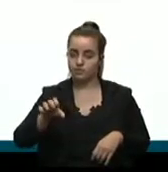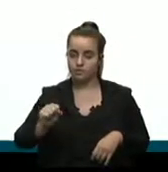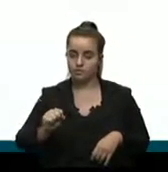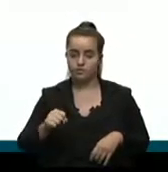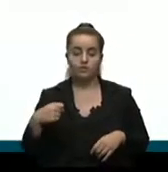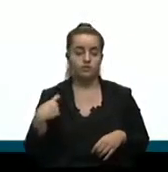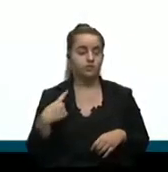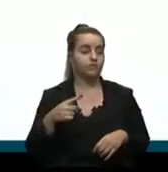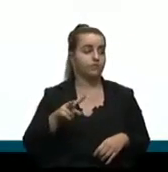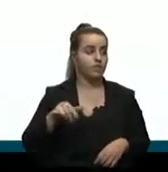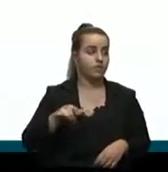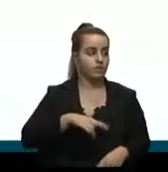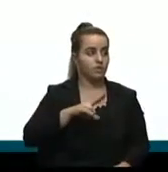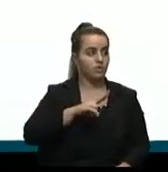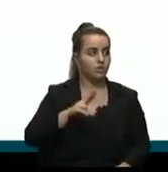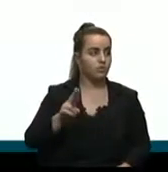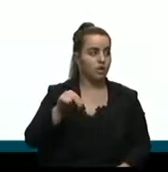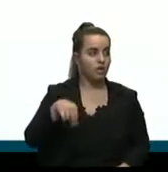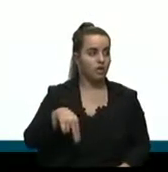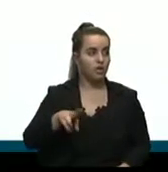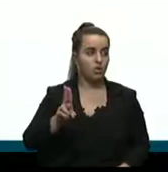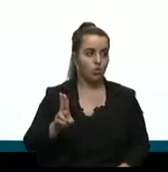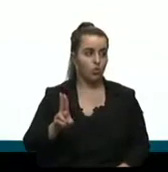que nós vamos chamar de NU.